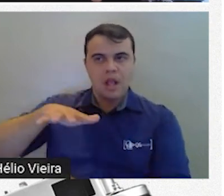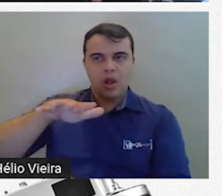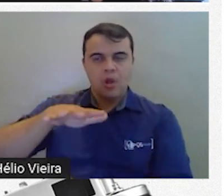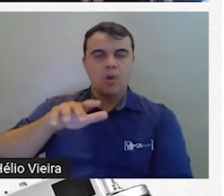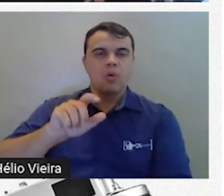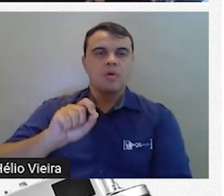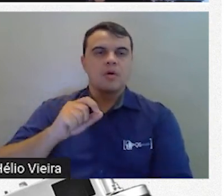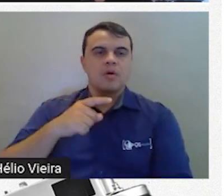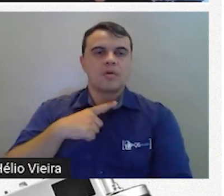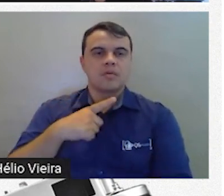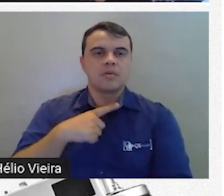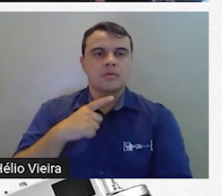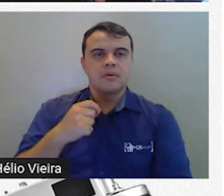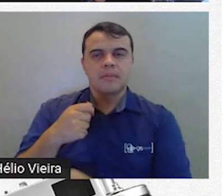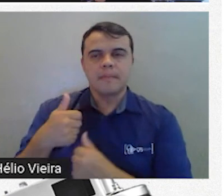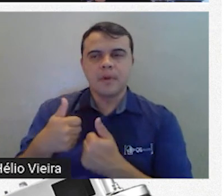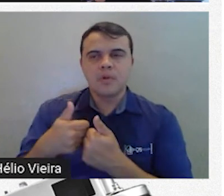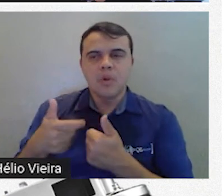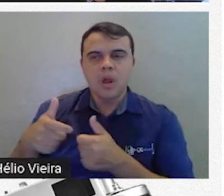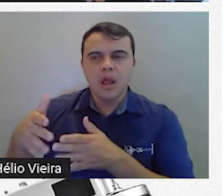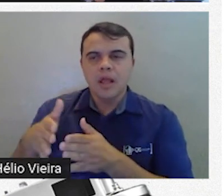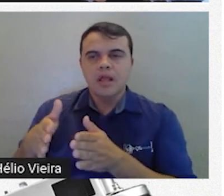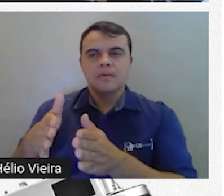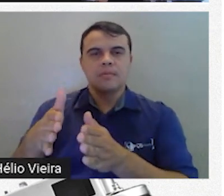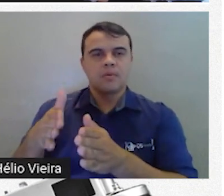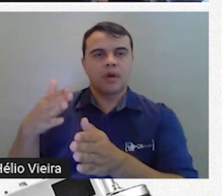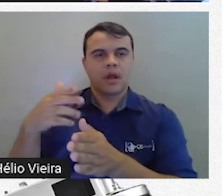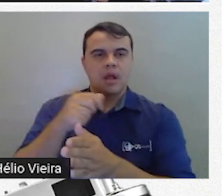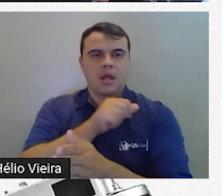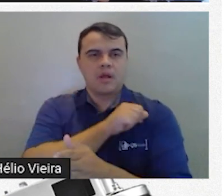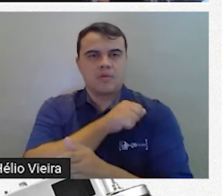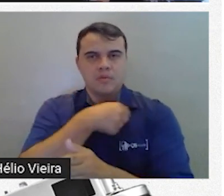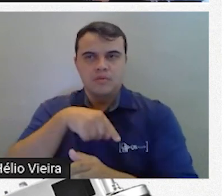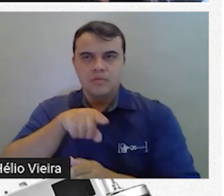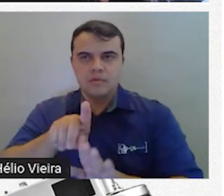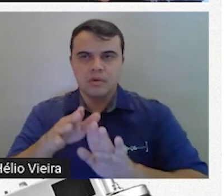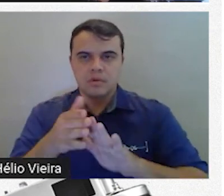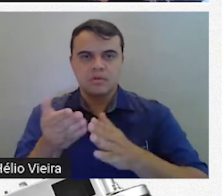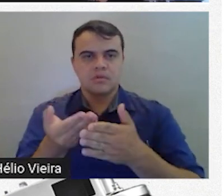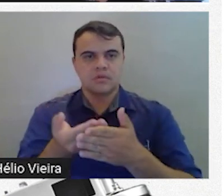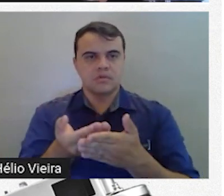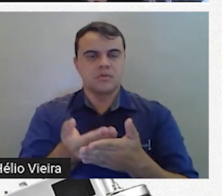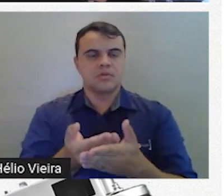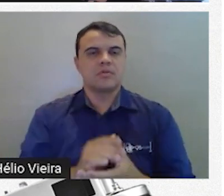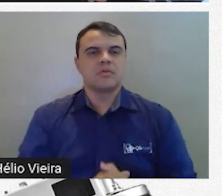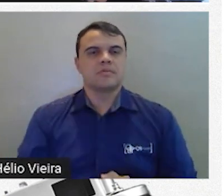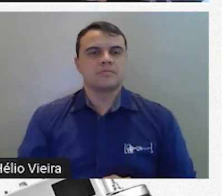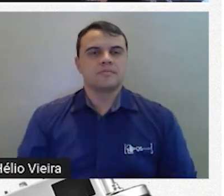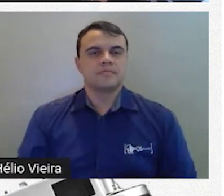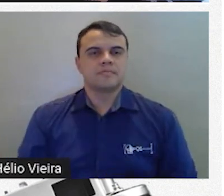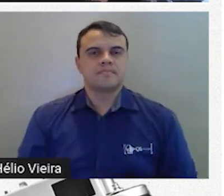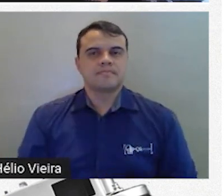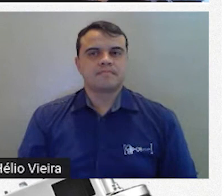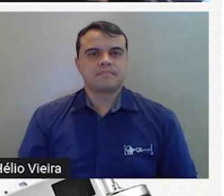pensando pelo caminho que os alunos passam para ir até a escola, como que